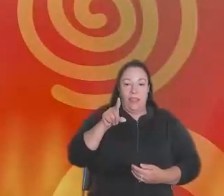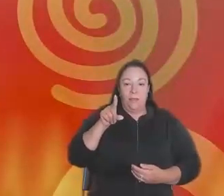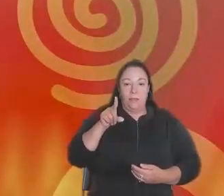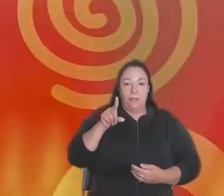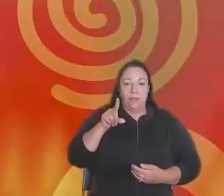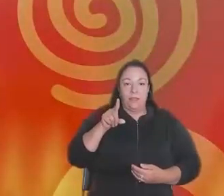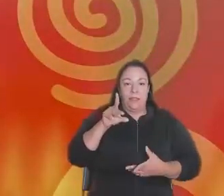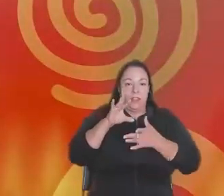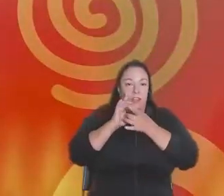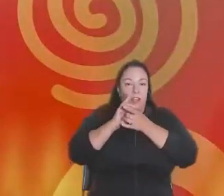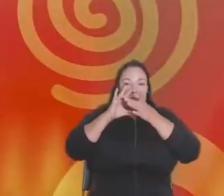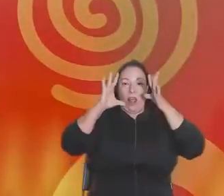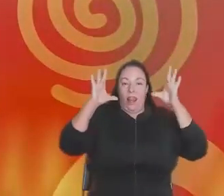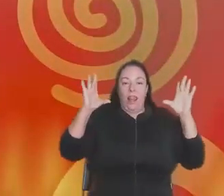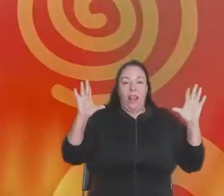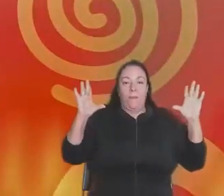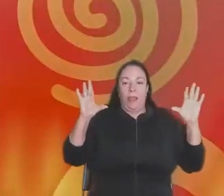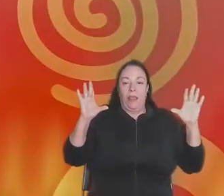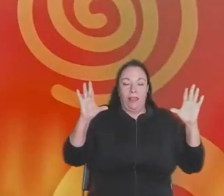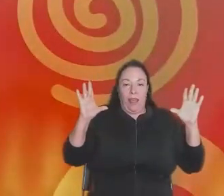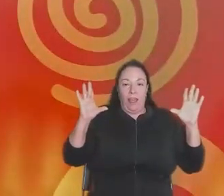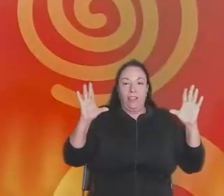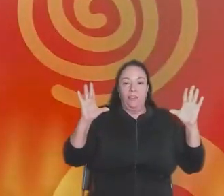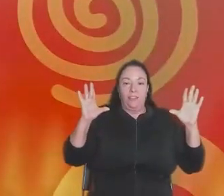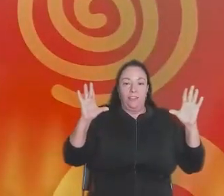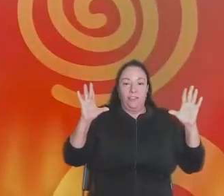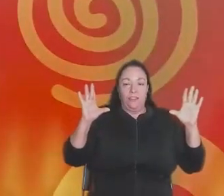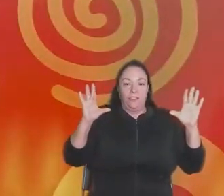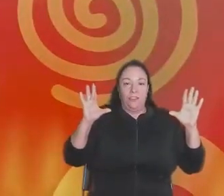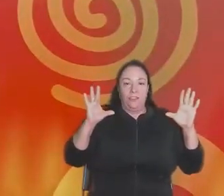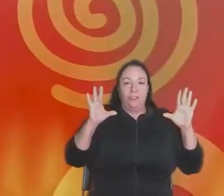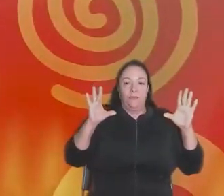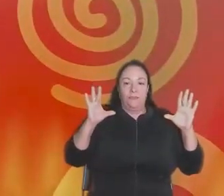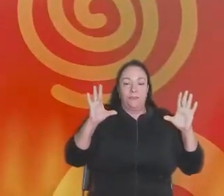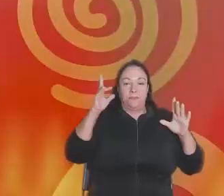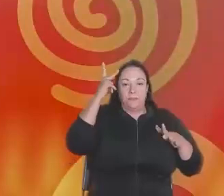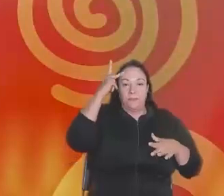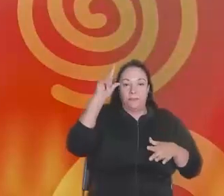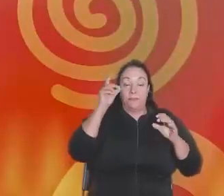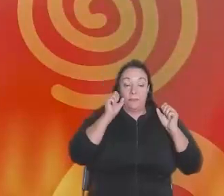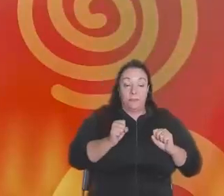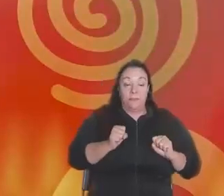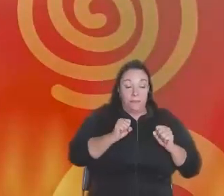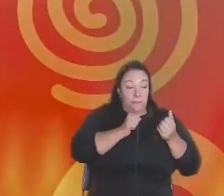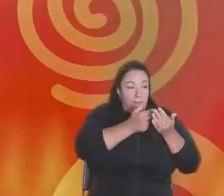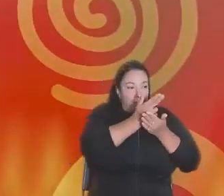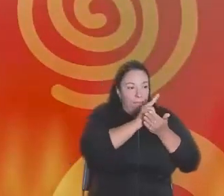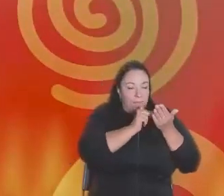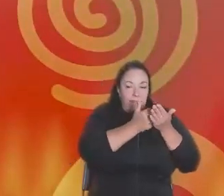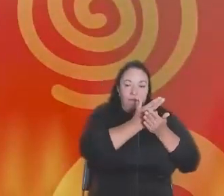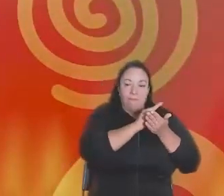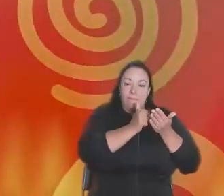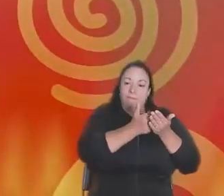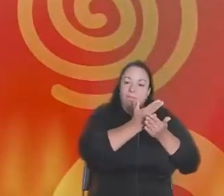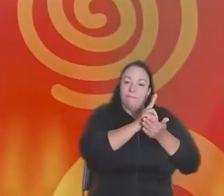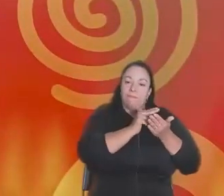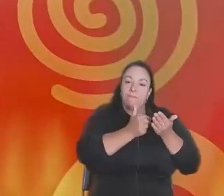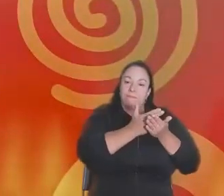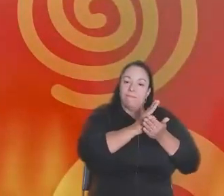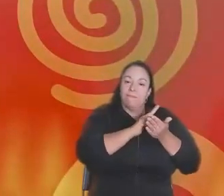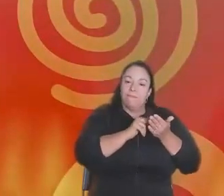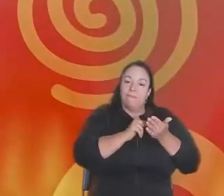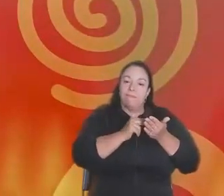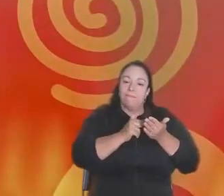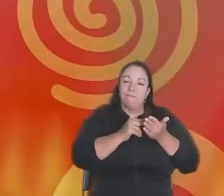dá total liberdade, sabe? Ele me dá total liberdade para poder criar e me